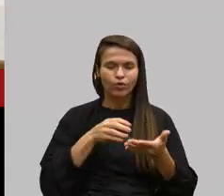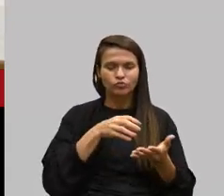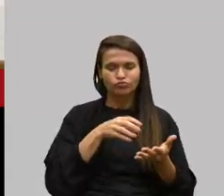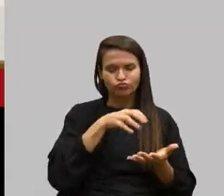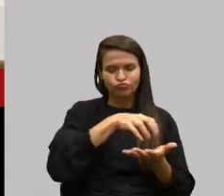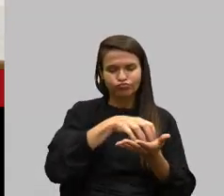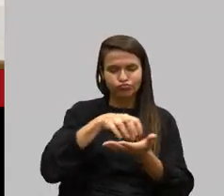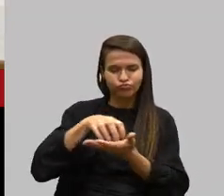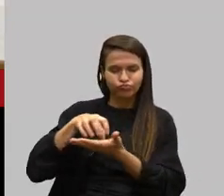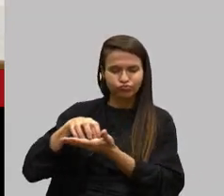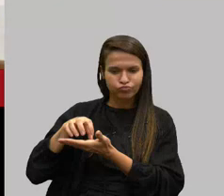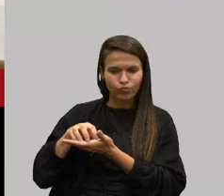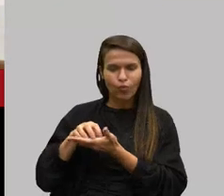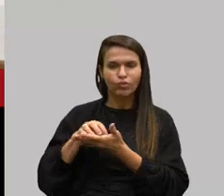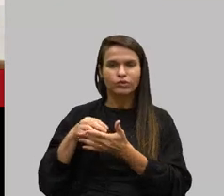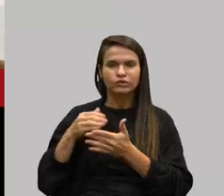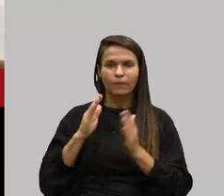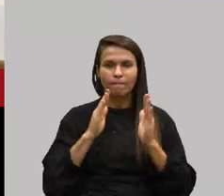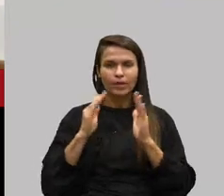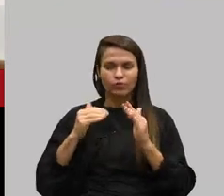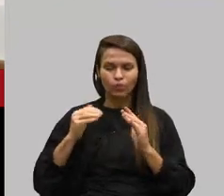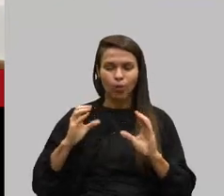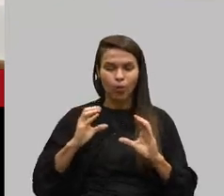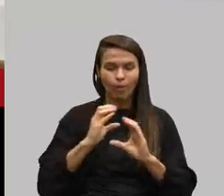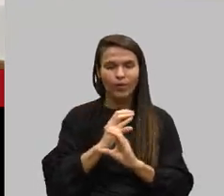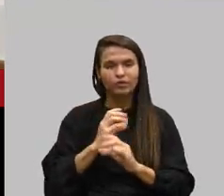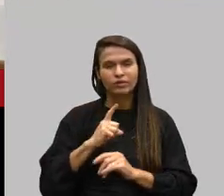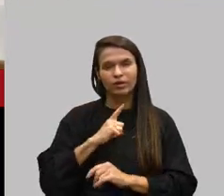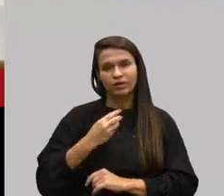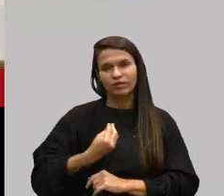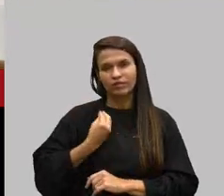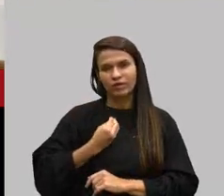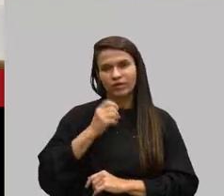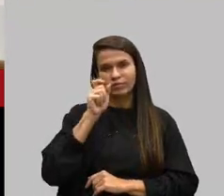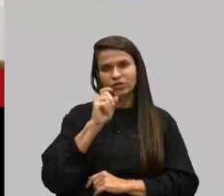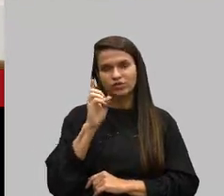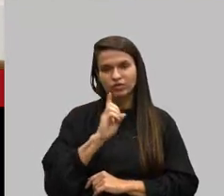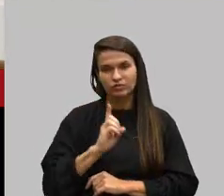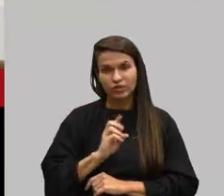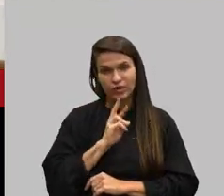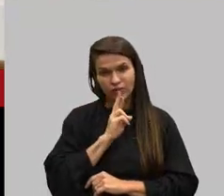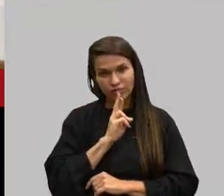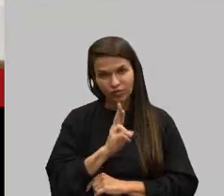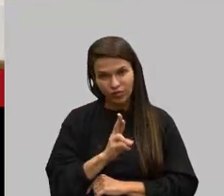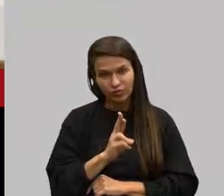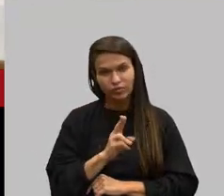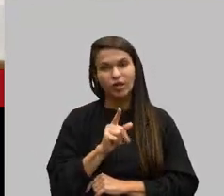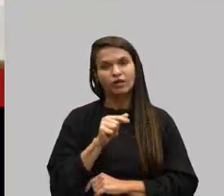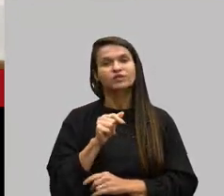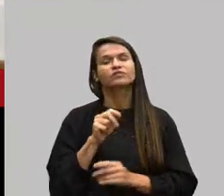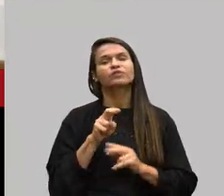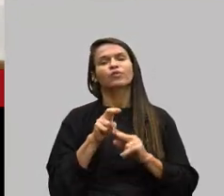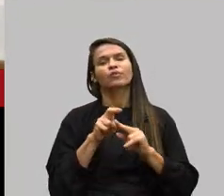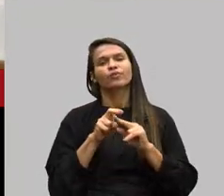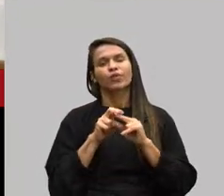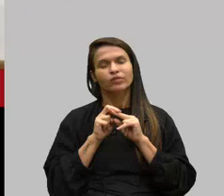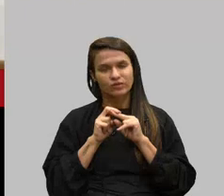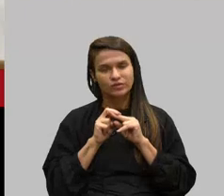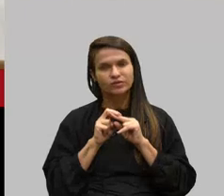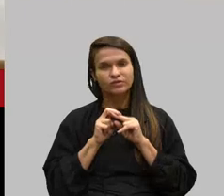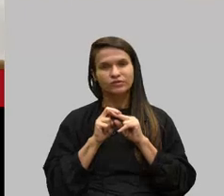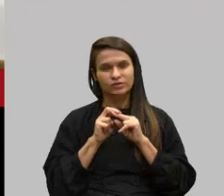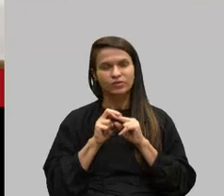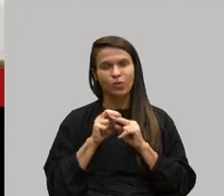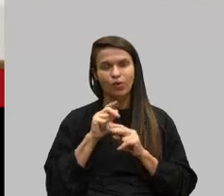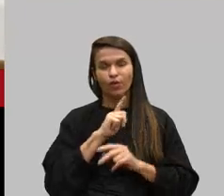ciclo completo que há na vida da pessoa com deficiência então respondendo Este foi o motivo do Qual o